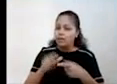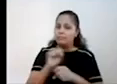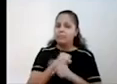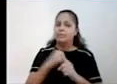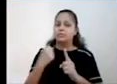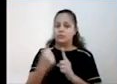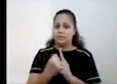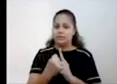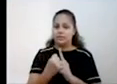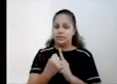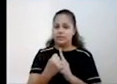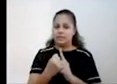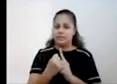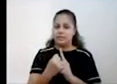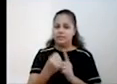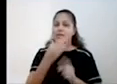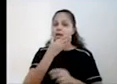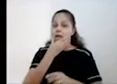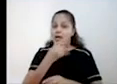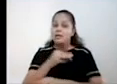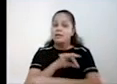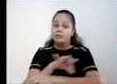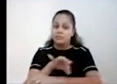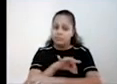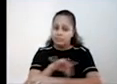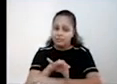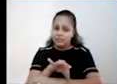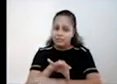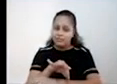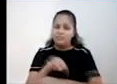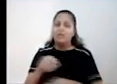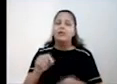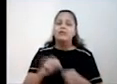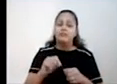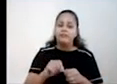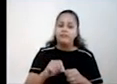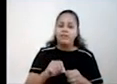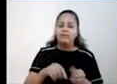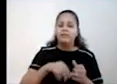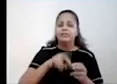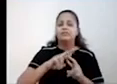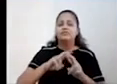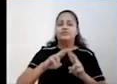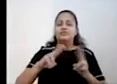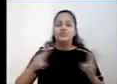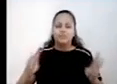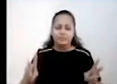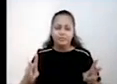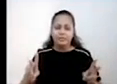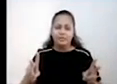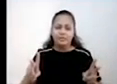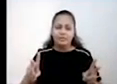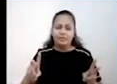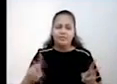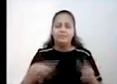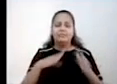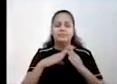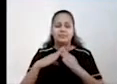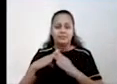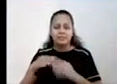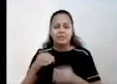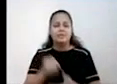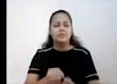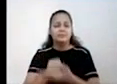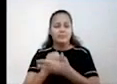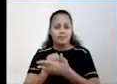sociais. Shigeru Ban já projetou diferentes soluções de abrigos para cada situação em que foi chamado a